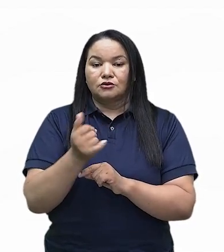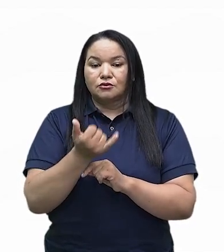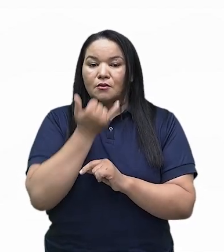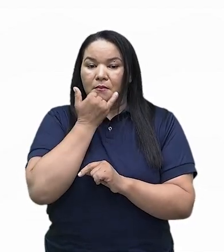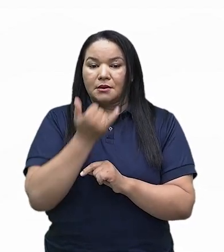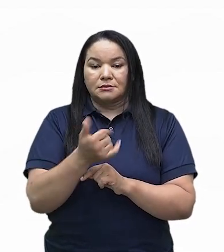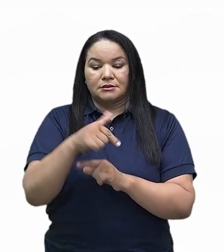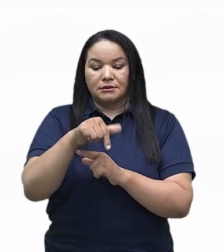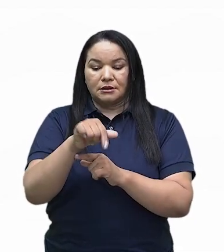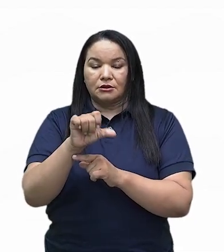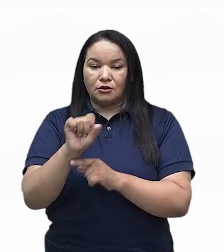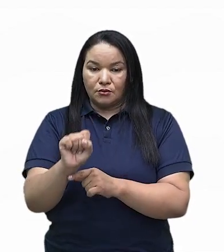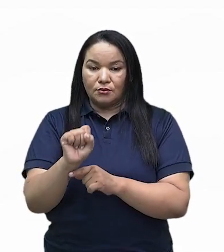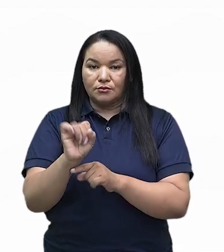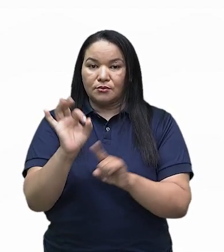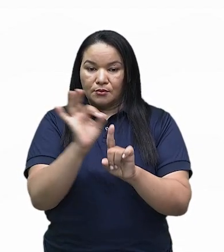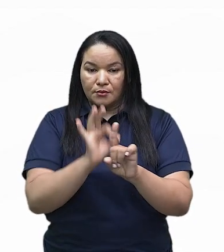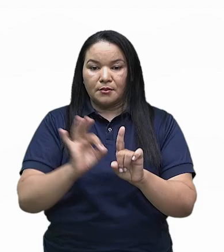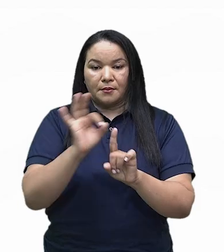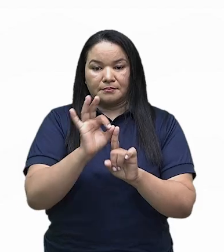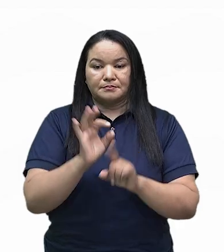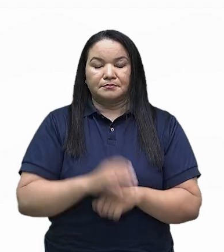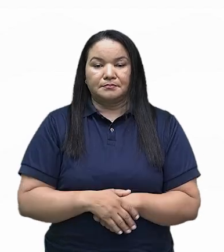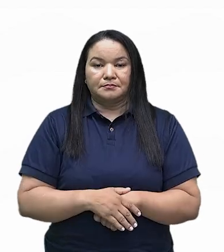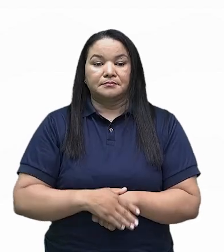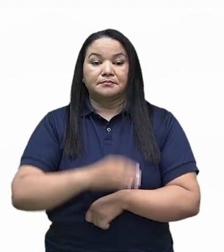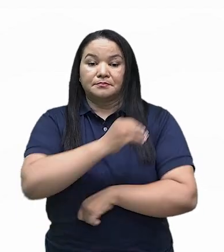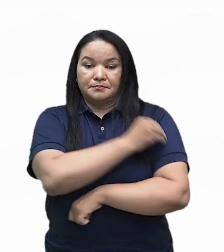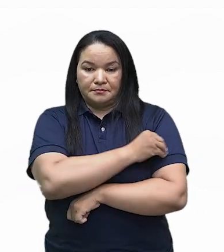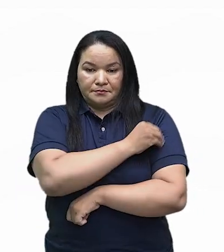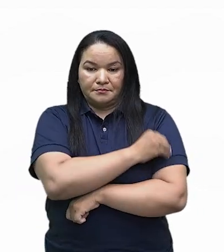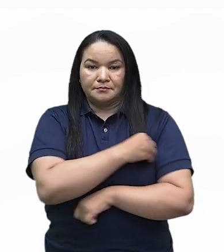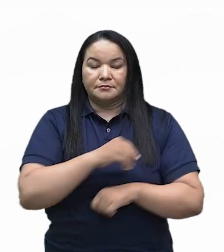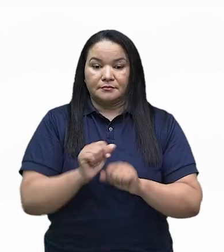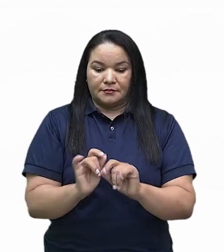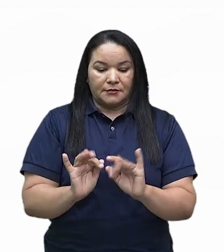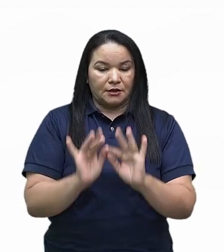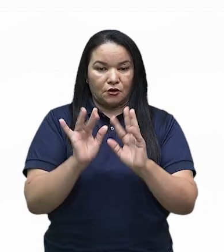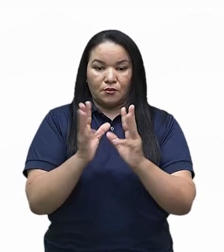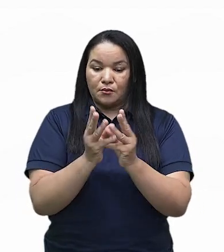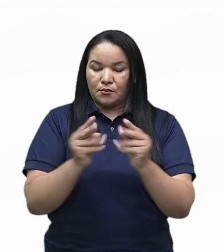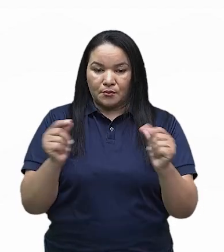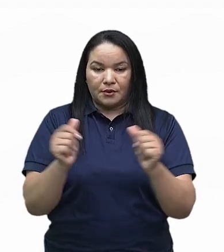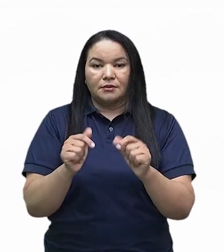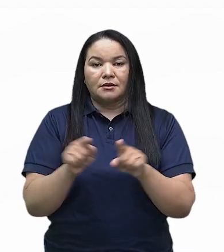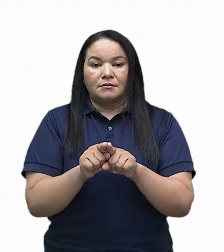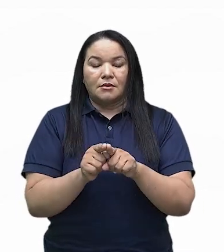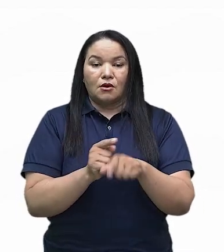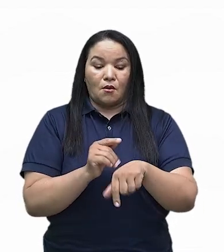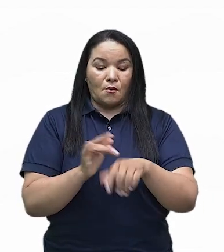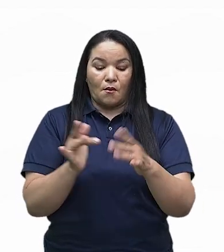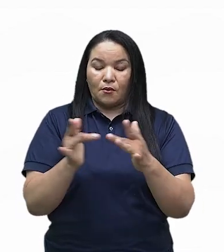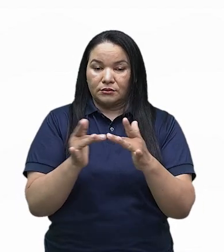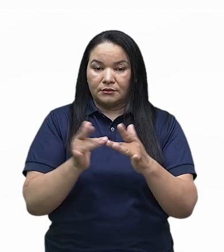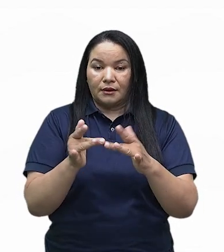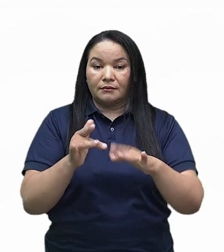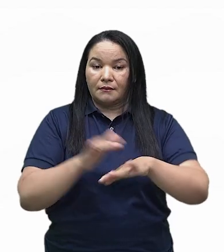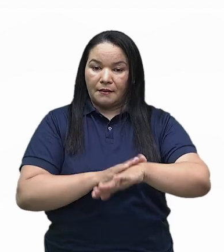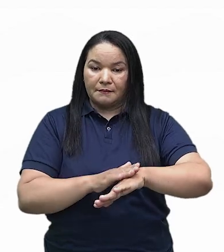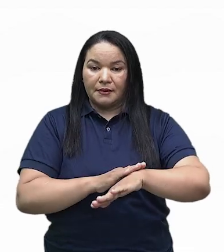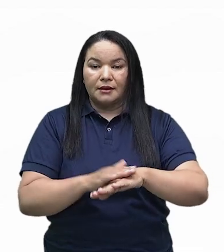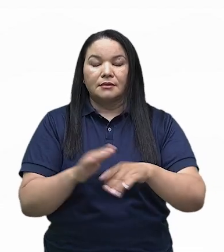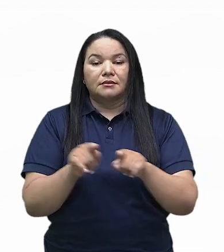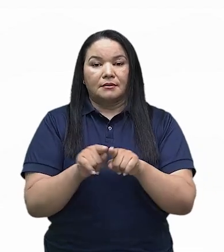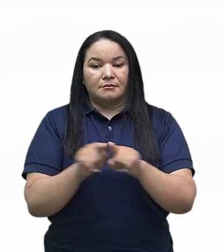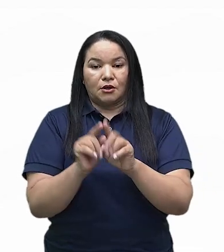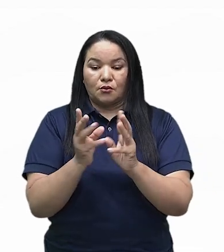graus Celsius, tá? Então, o álcool em gel, ele evapora rapidamente em contato com a pele, porque o seu ponto